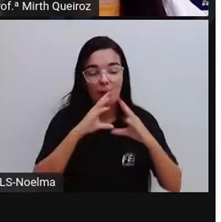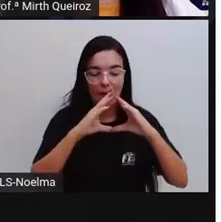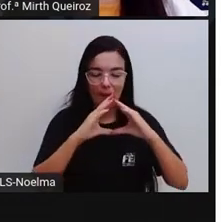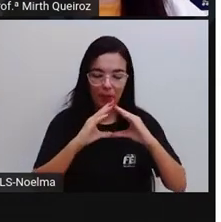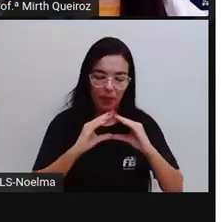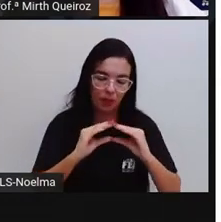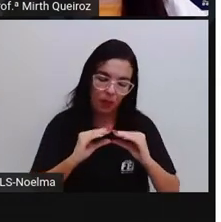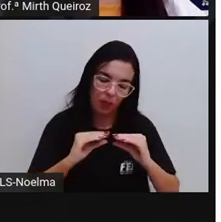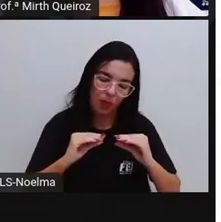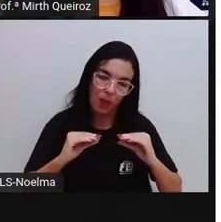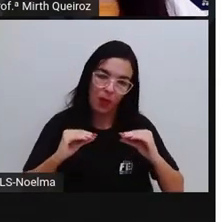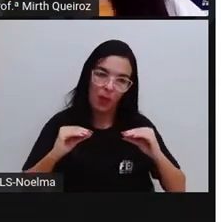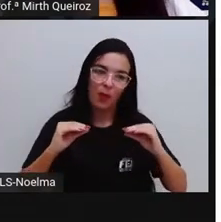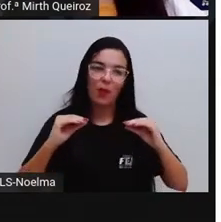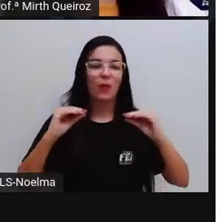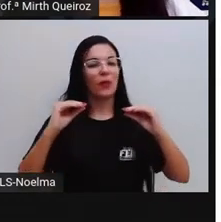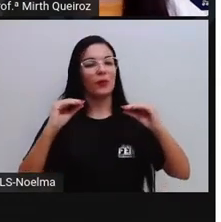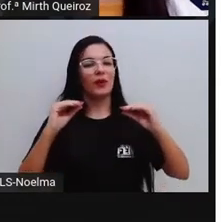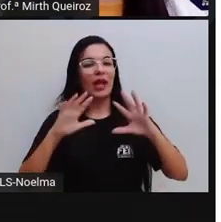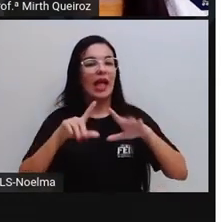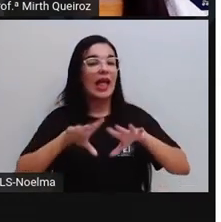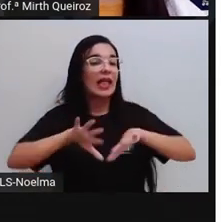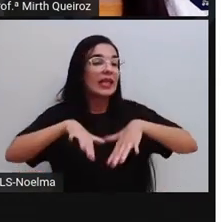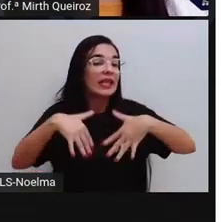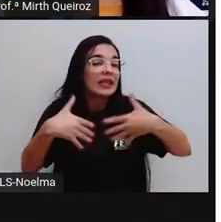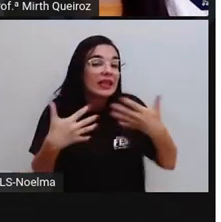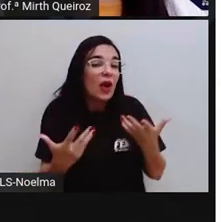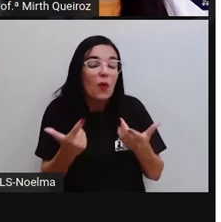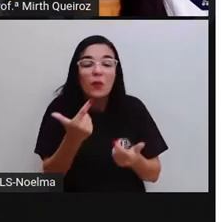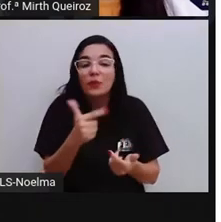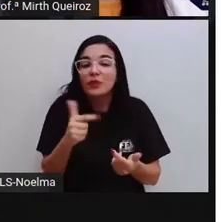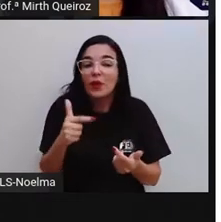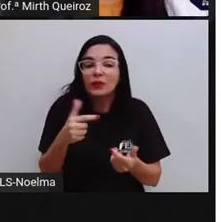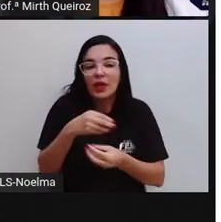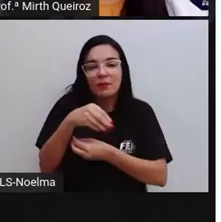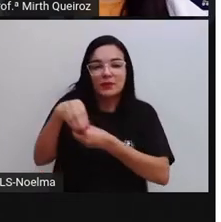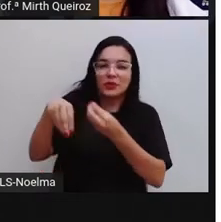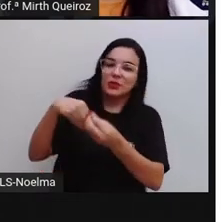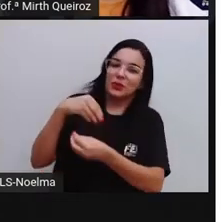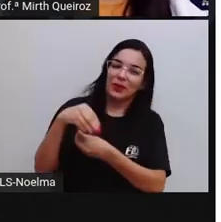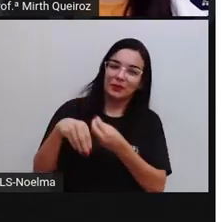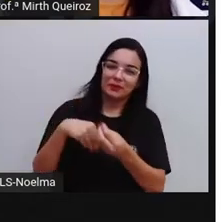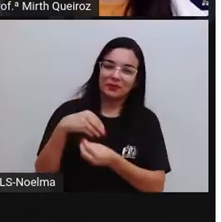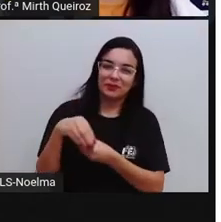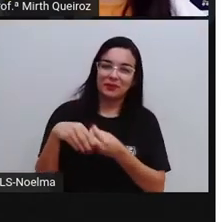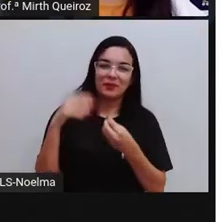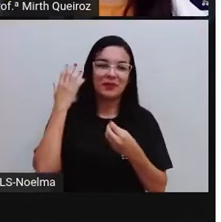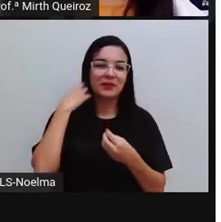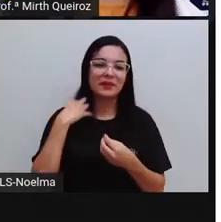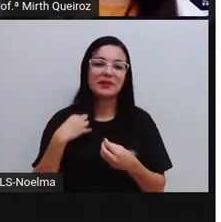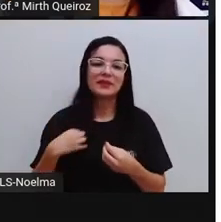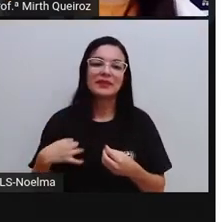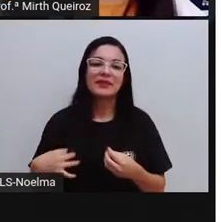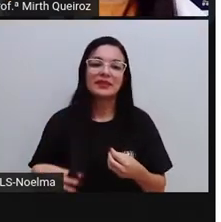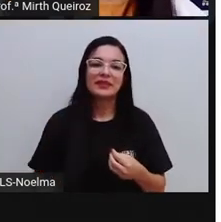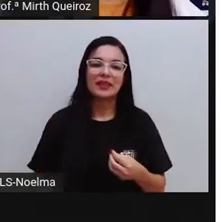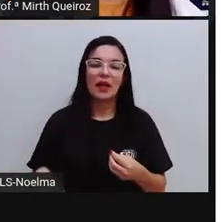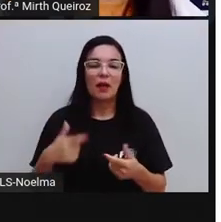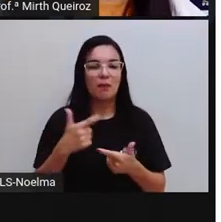gelo, água e gelo, é a mesma molécula, né? Que é H2O. A diferença é porque o gelo está no seu formato